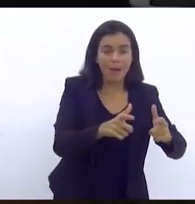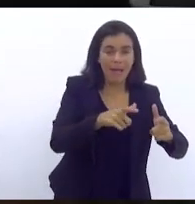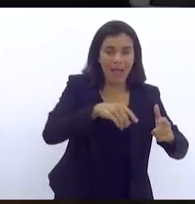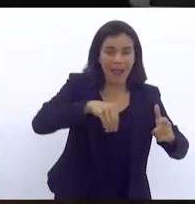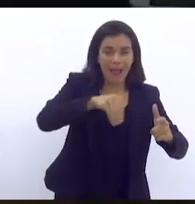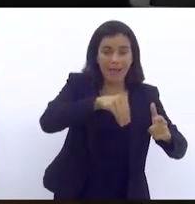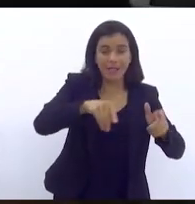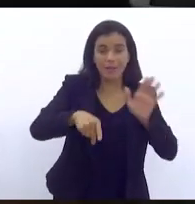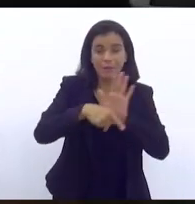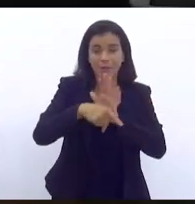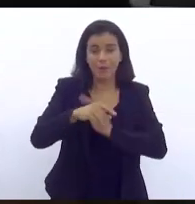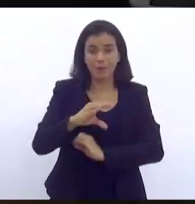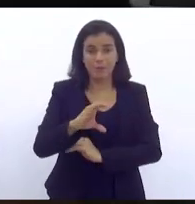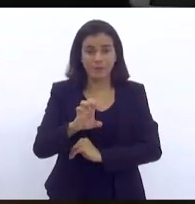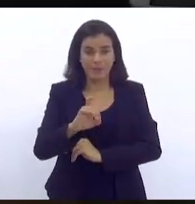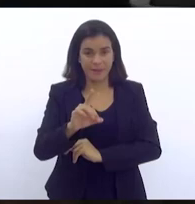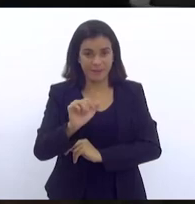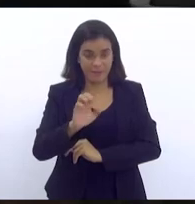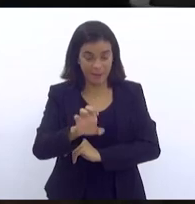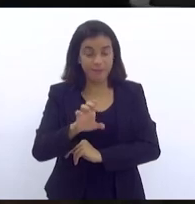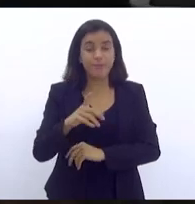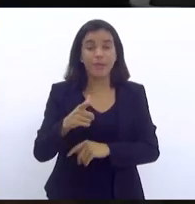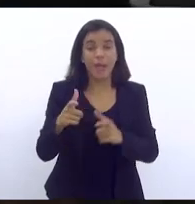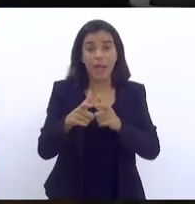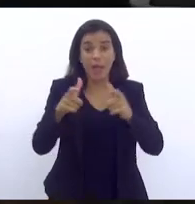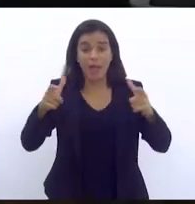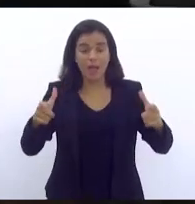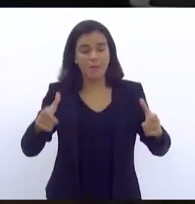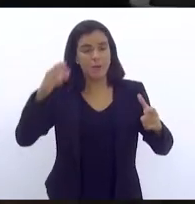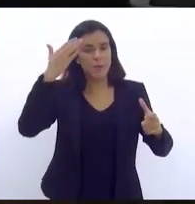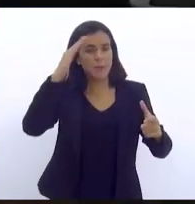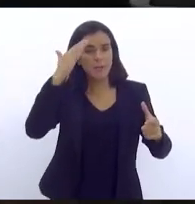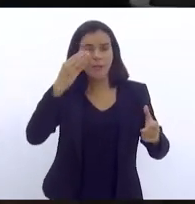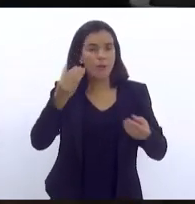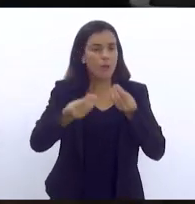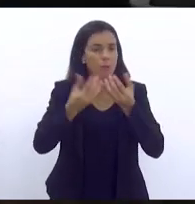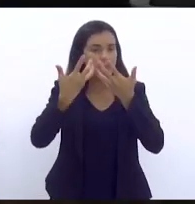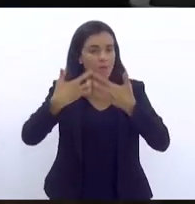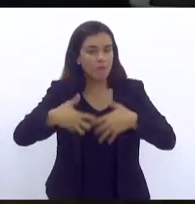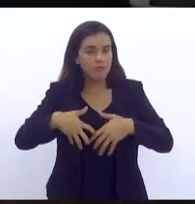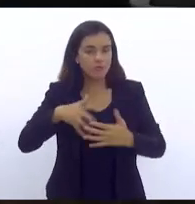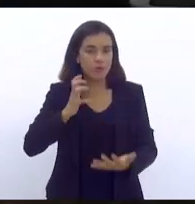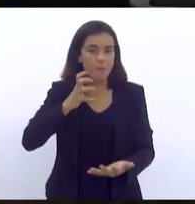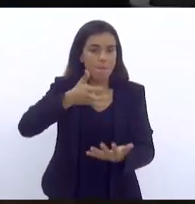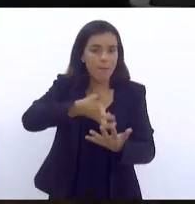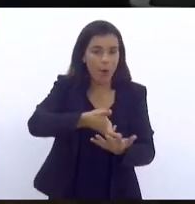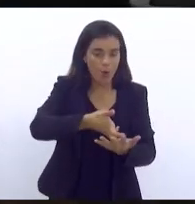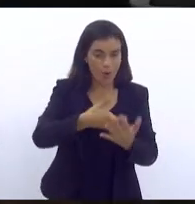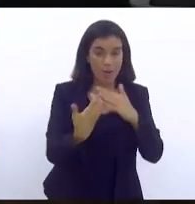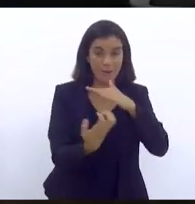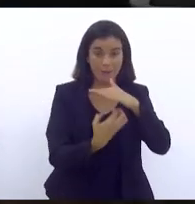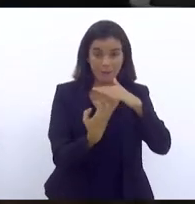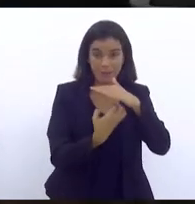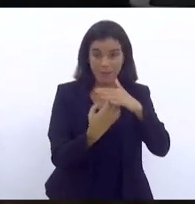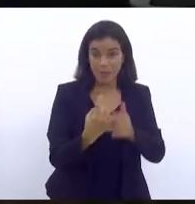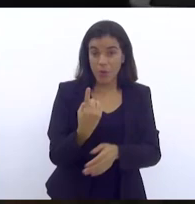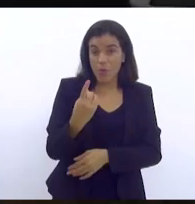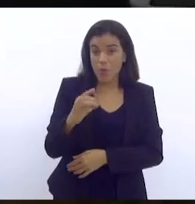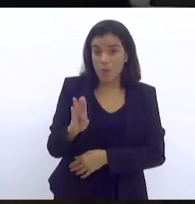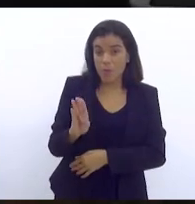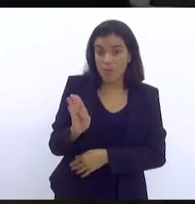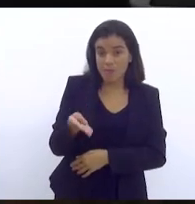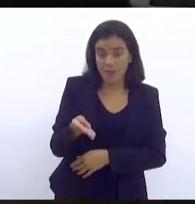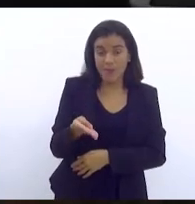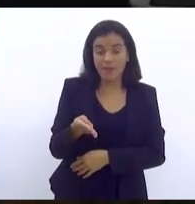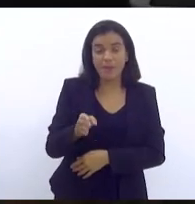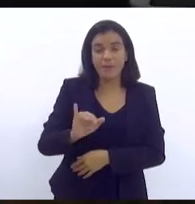eh essa maioria né que entendeu a privatização de uma empresa superavitária em umbi como o